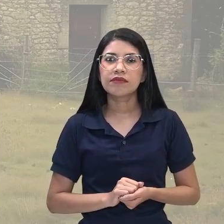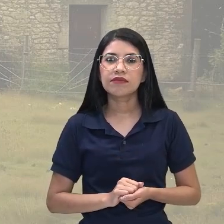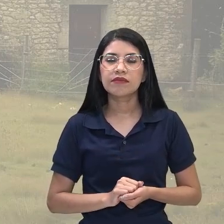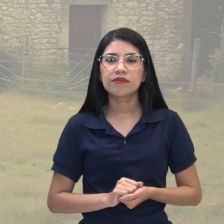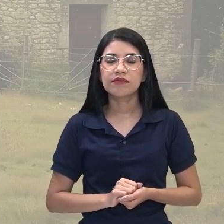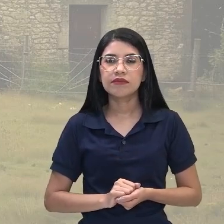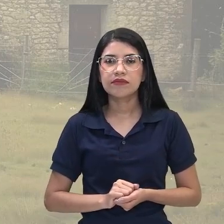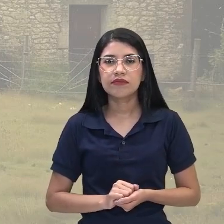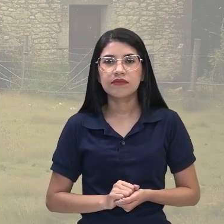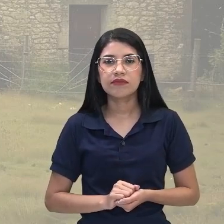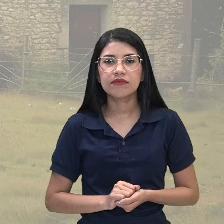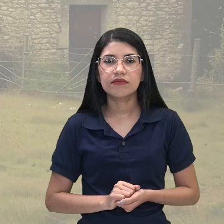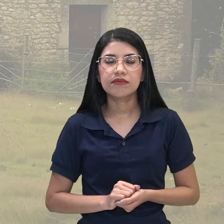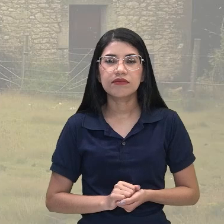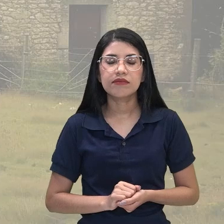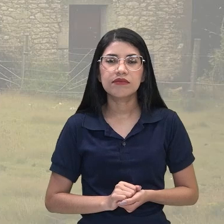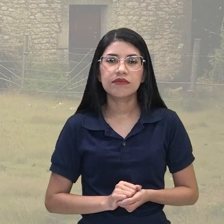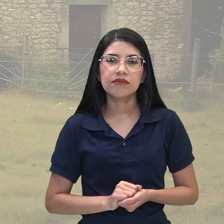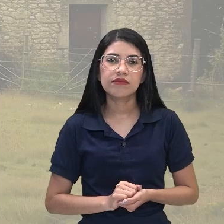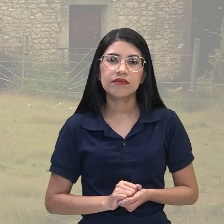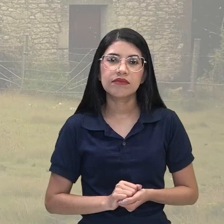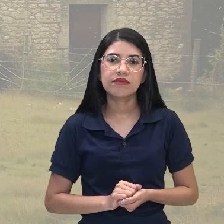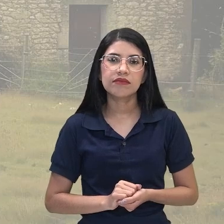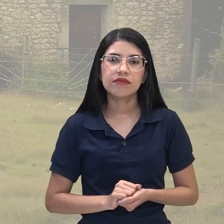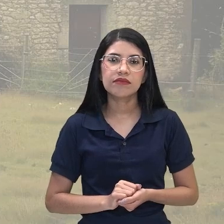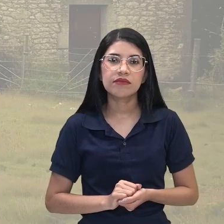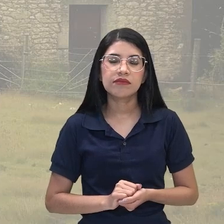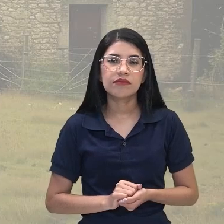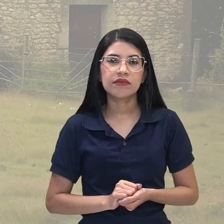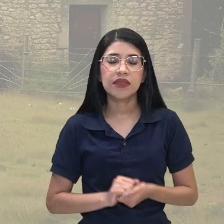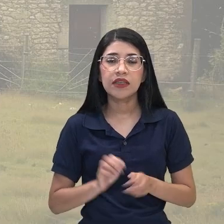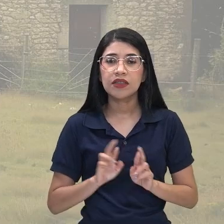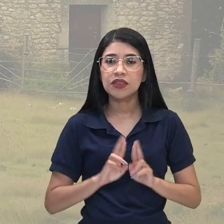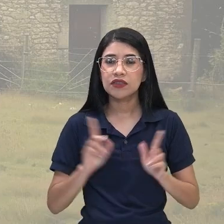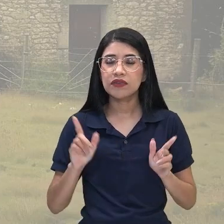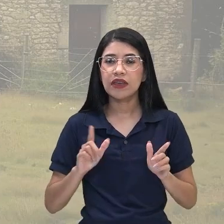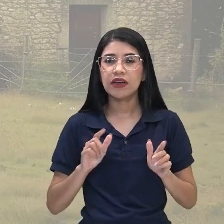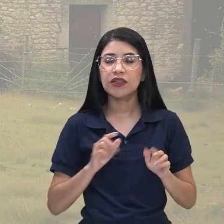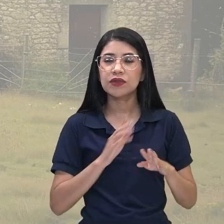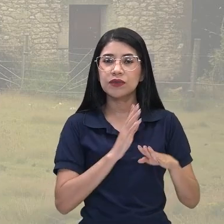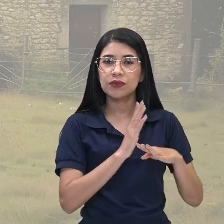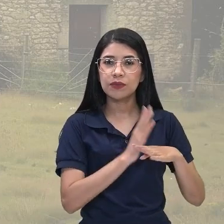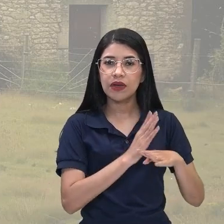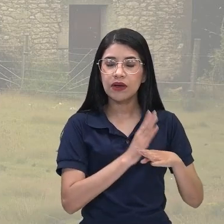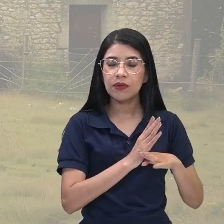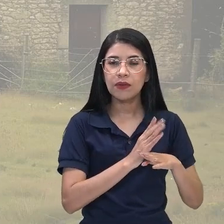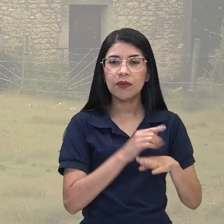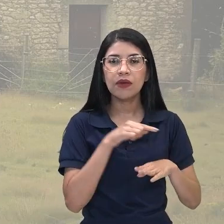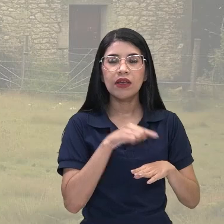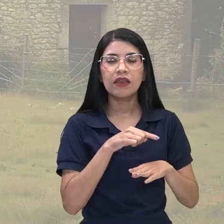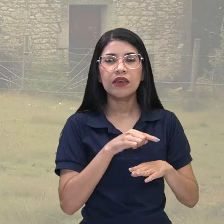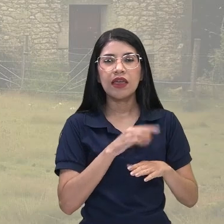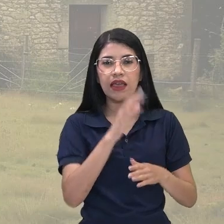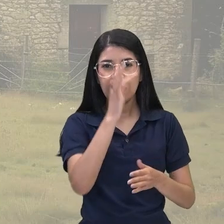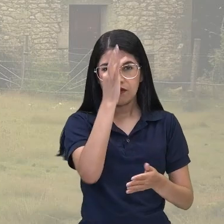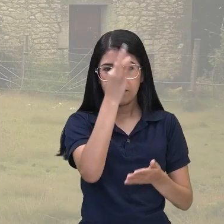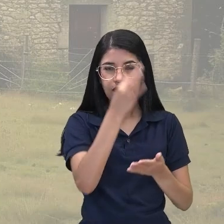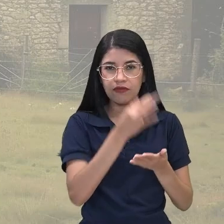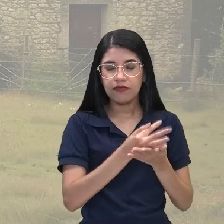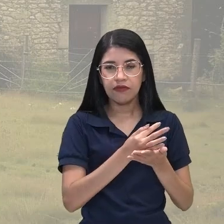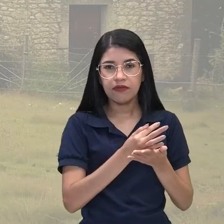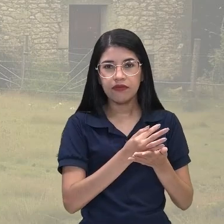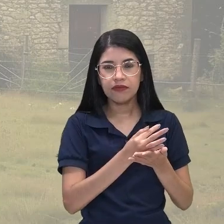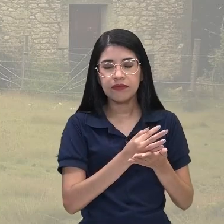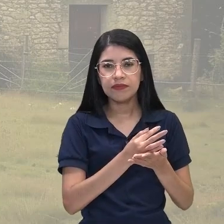no movimento anterior, que a gente viu que vai muito pela fé, vai